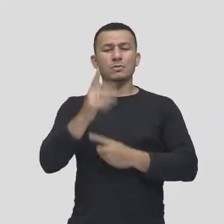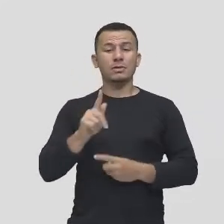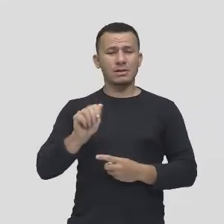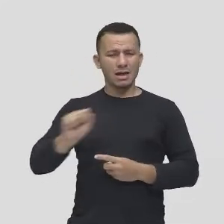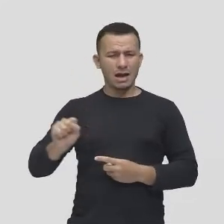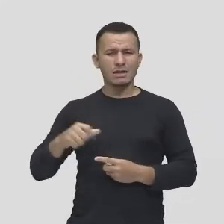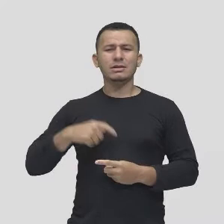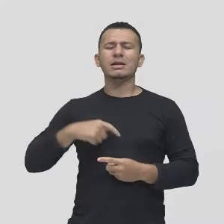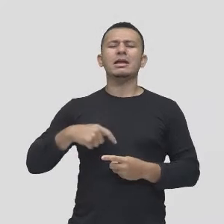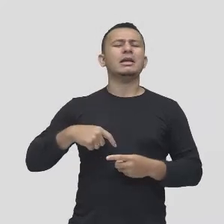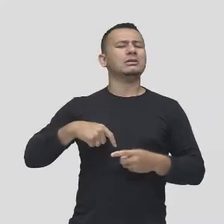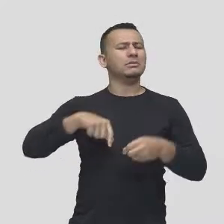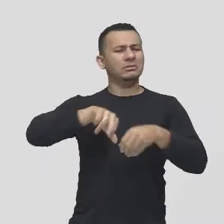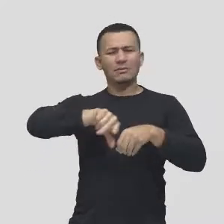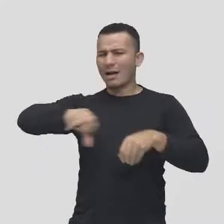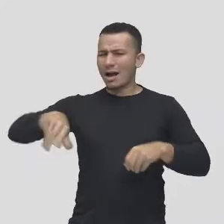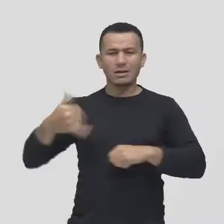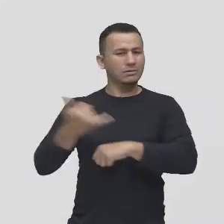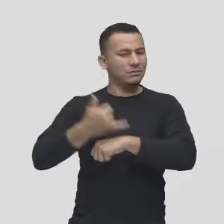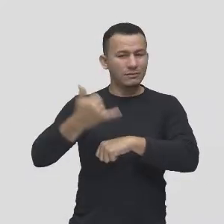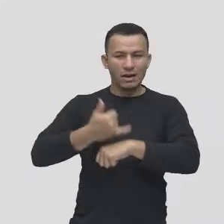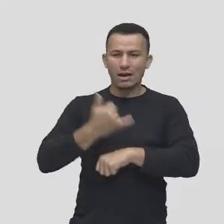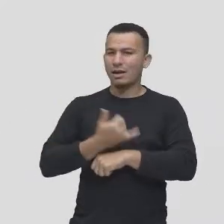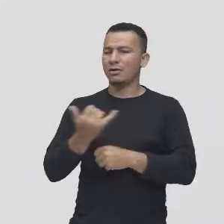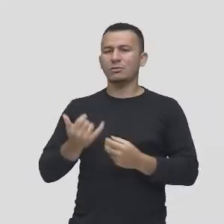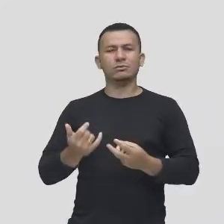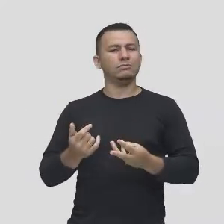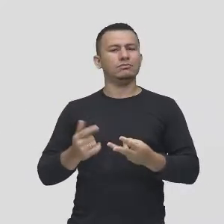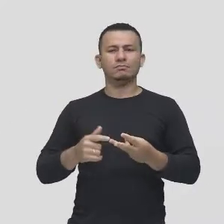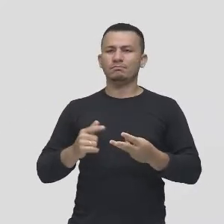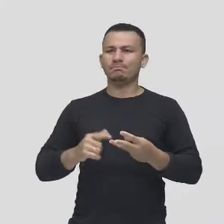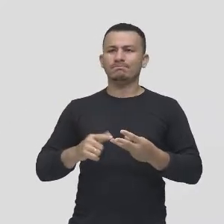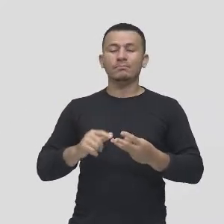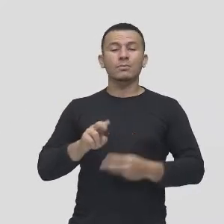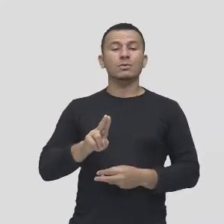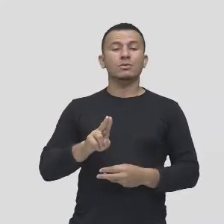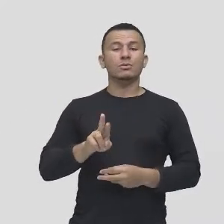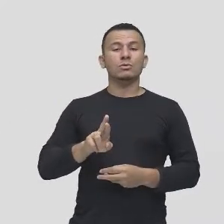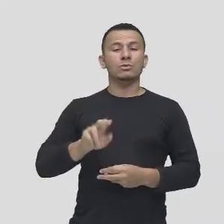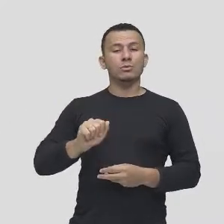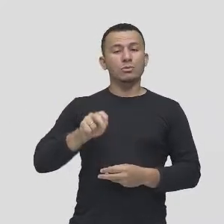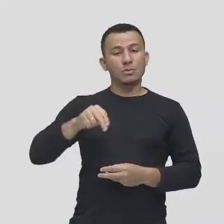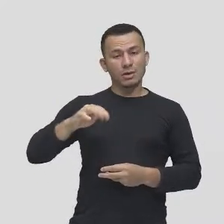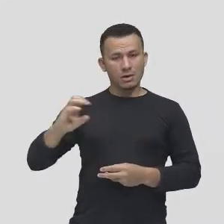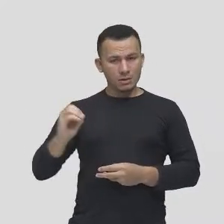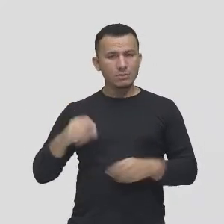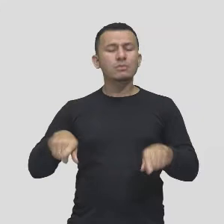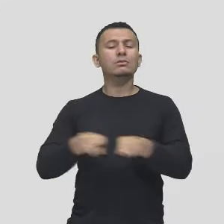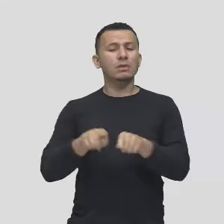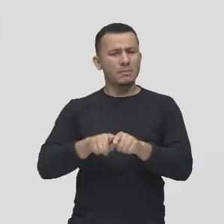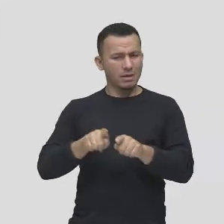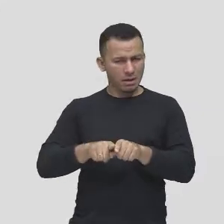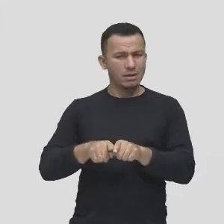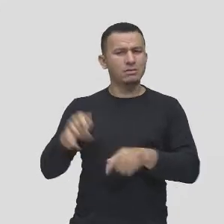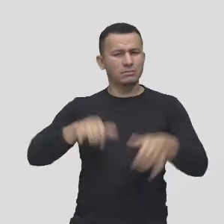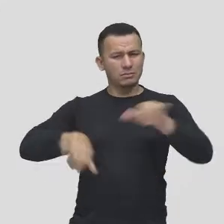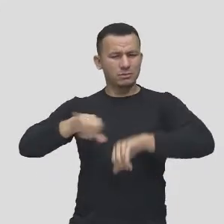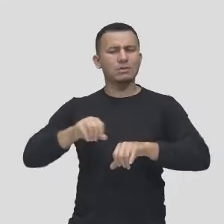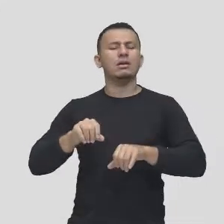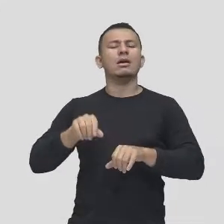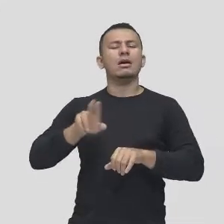outros minérios aí, né? O ferro, o próprio urânio, que é utilizado em